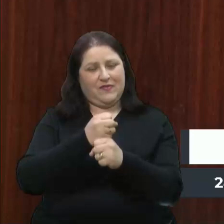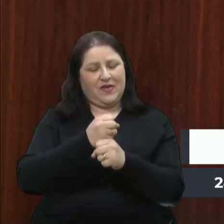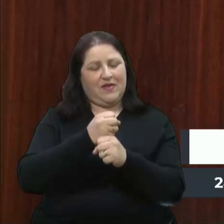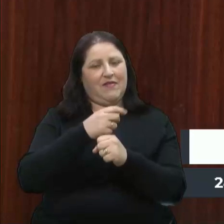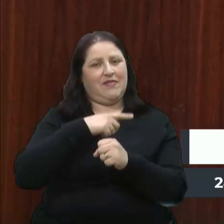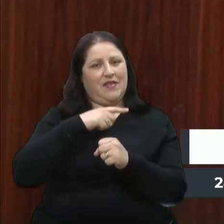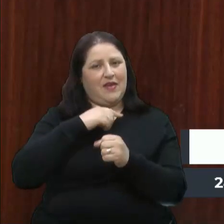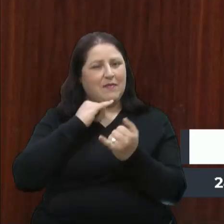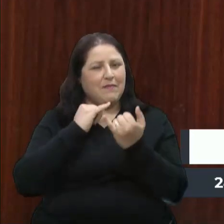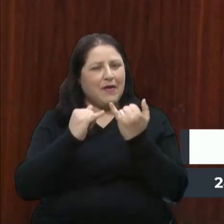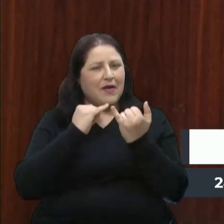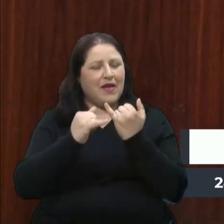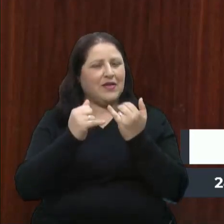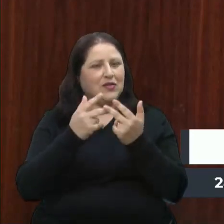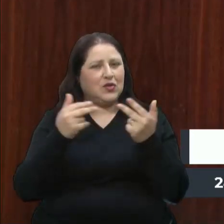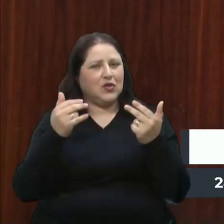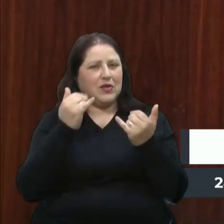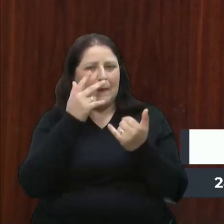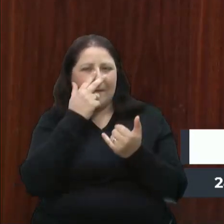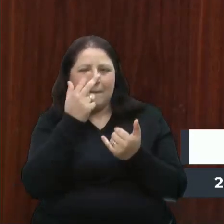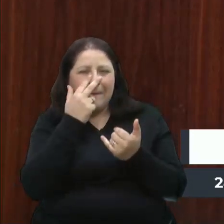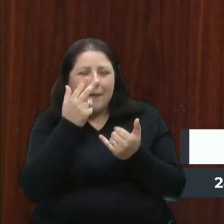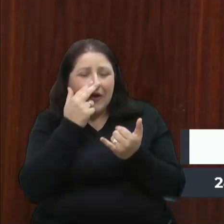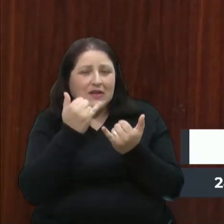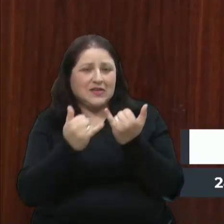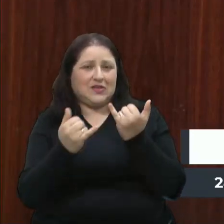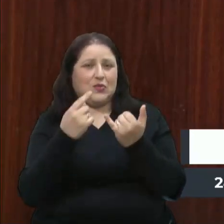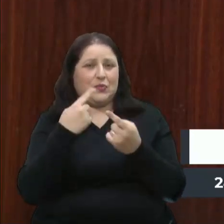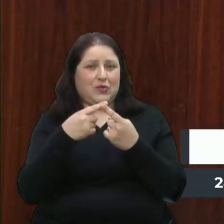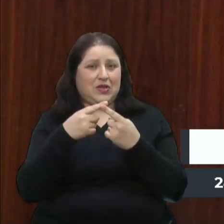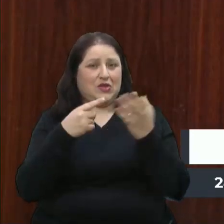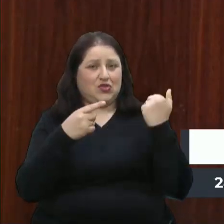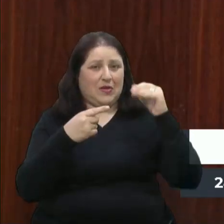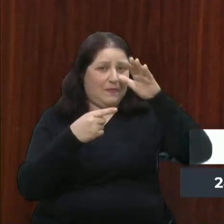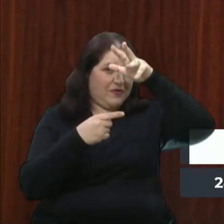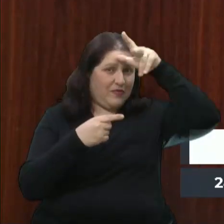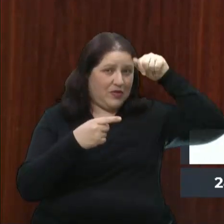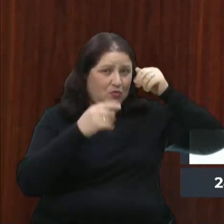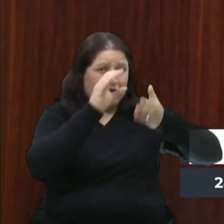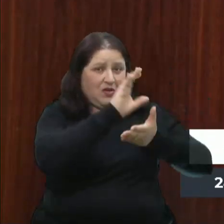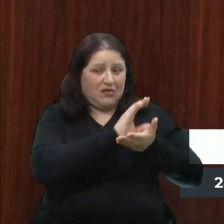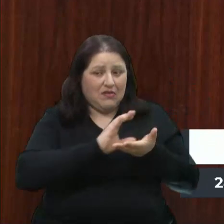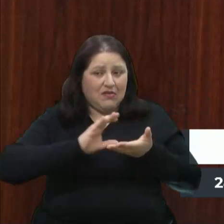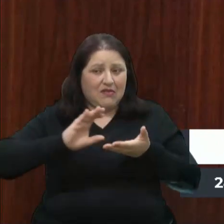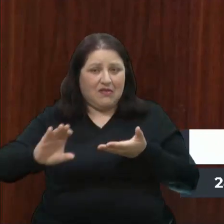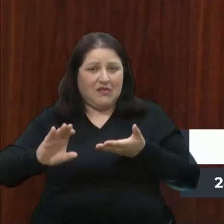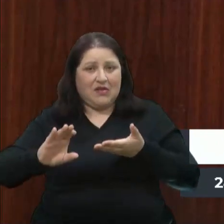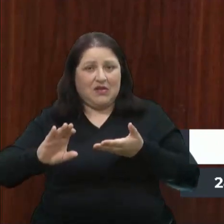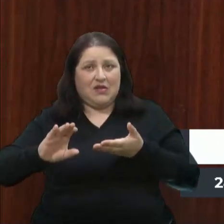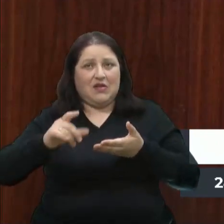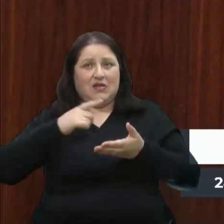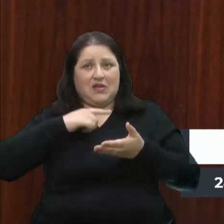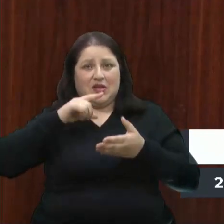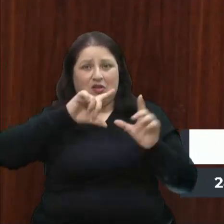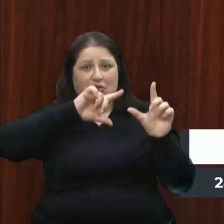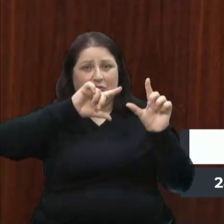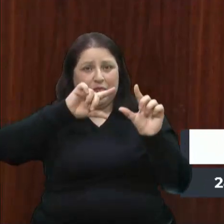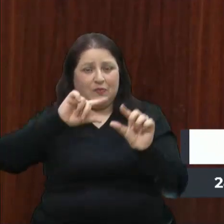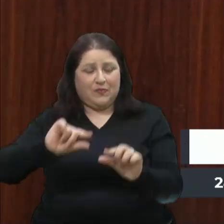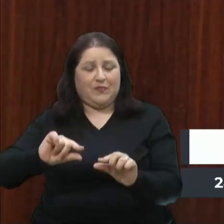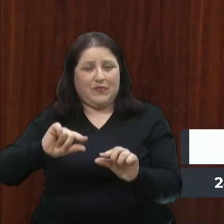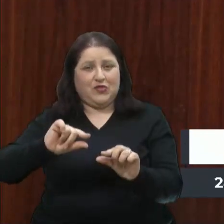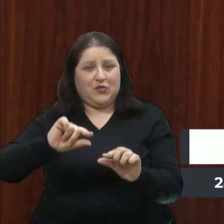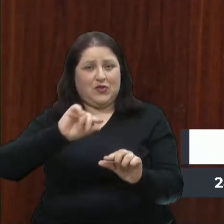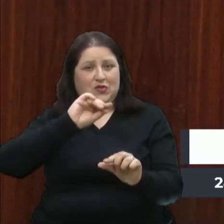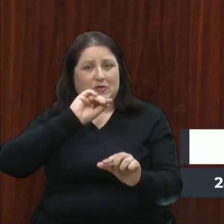semelhante. Porque foi feito subsídio para a garantia da modicidade tarifária, o subsídio que